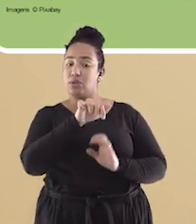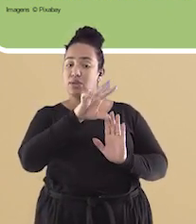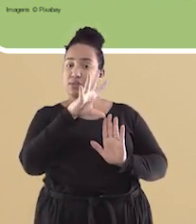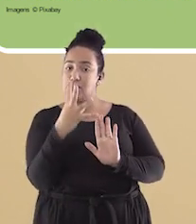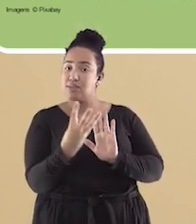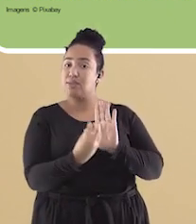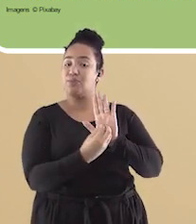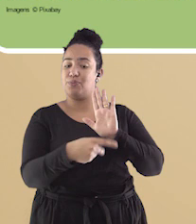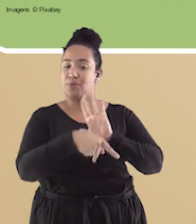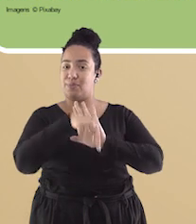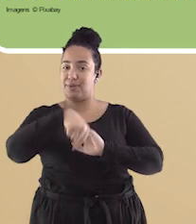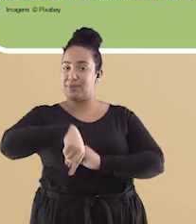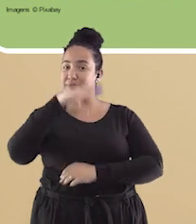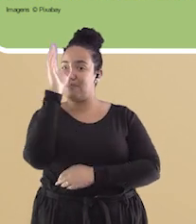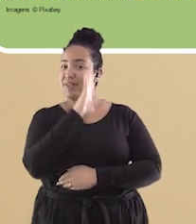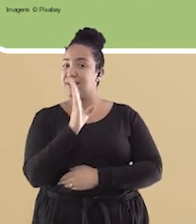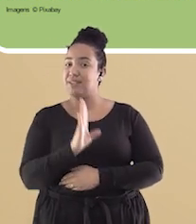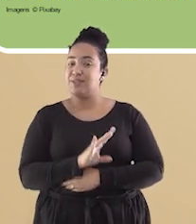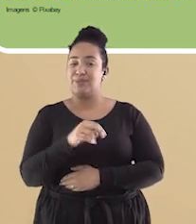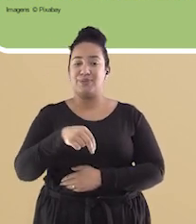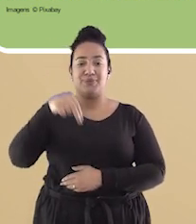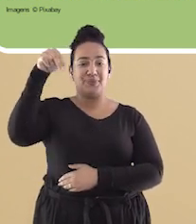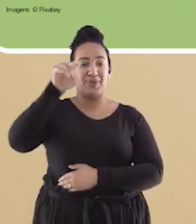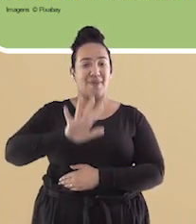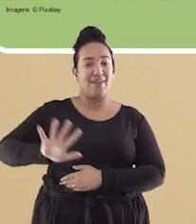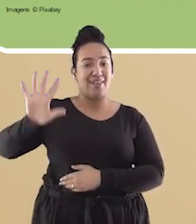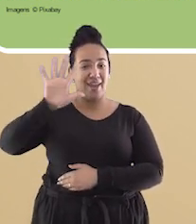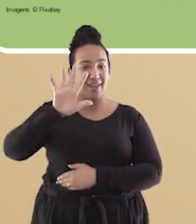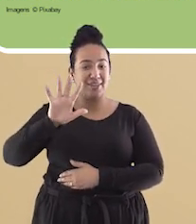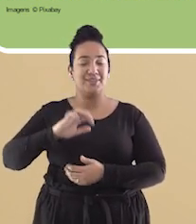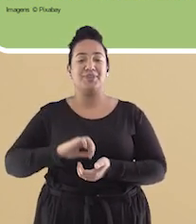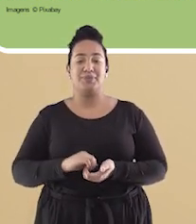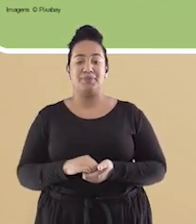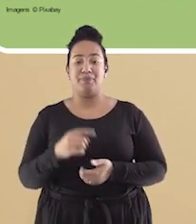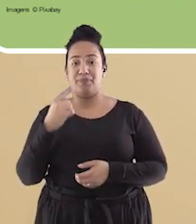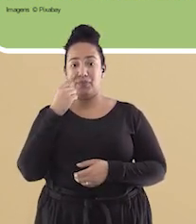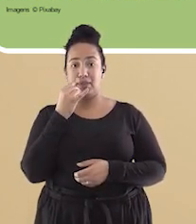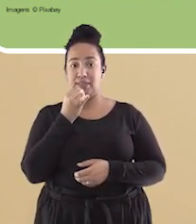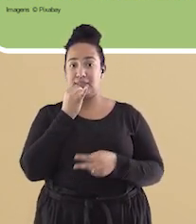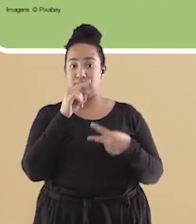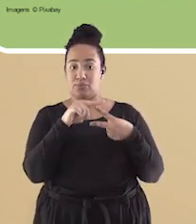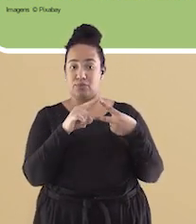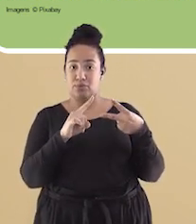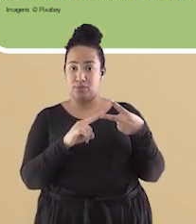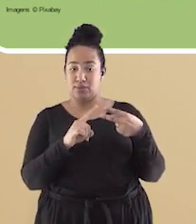o Nordeste. Nós temos aqui 2 exemplos, a lavanda e o